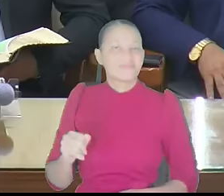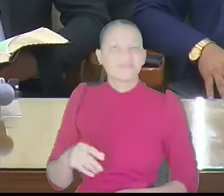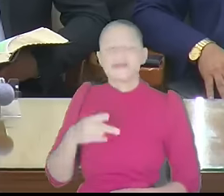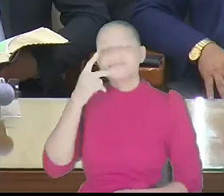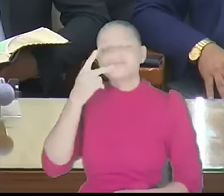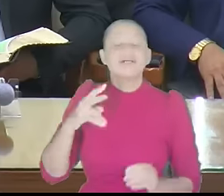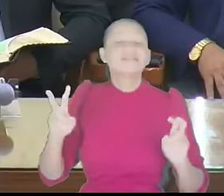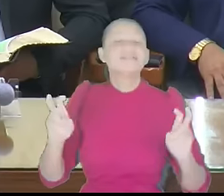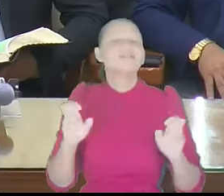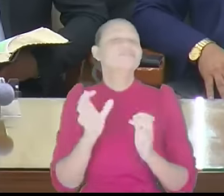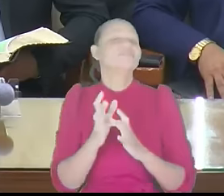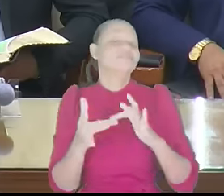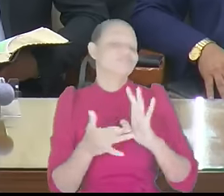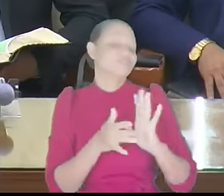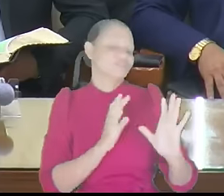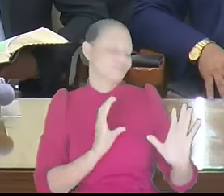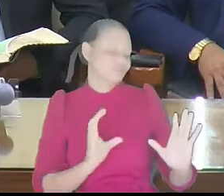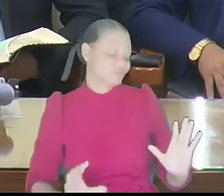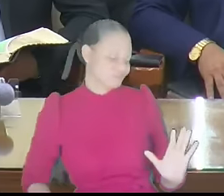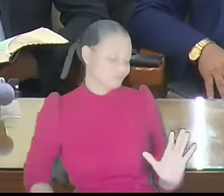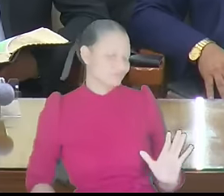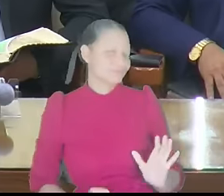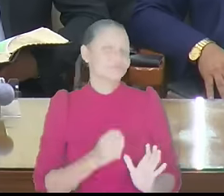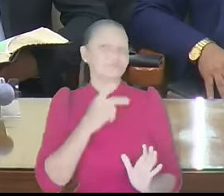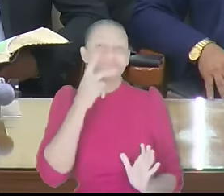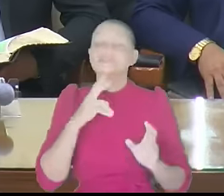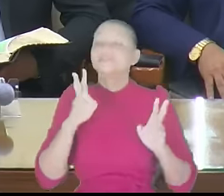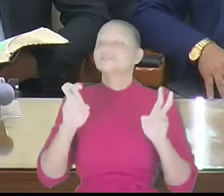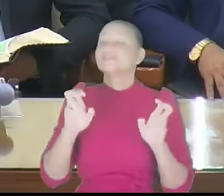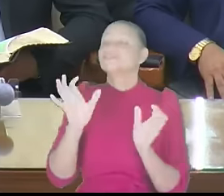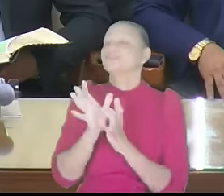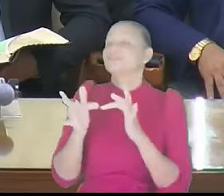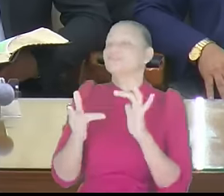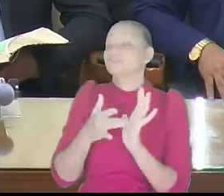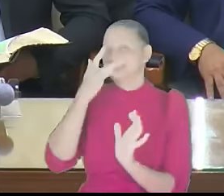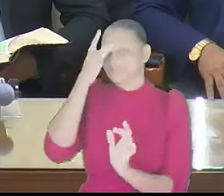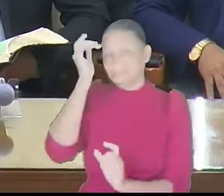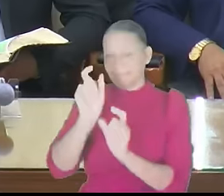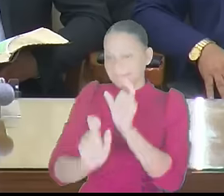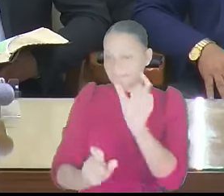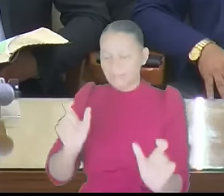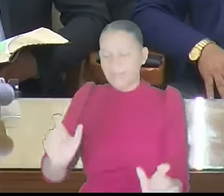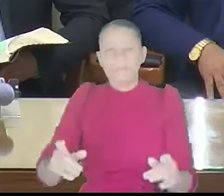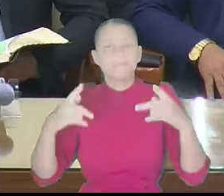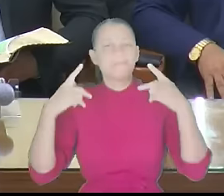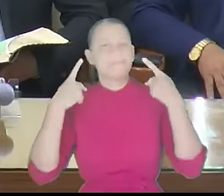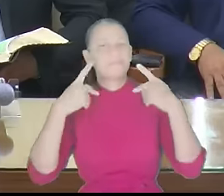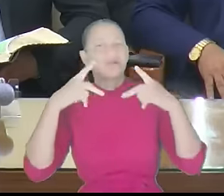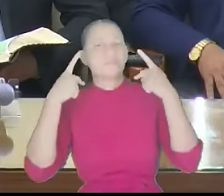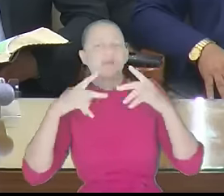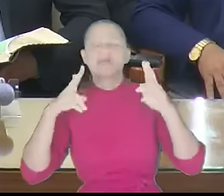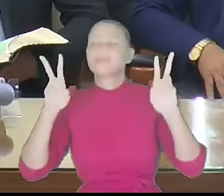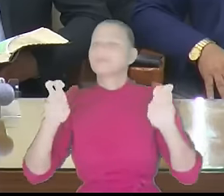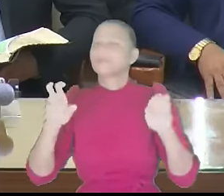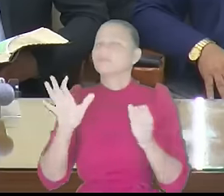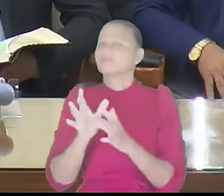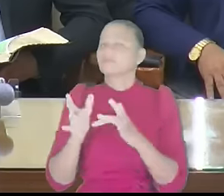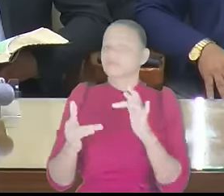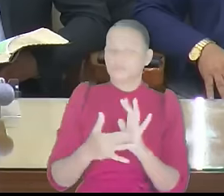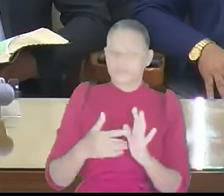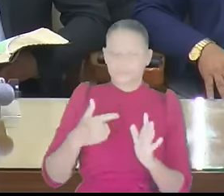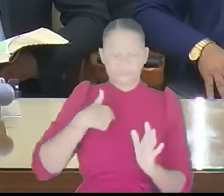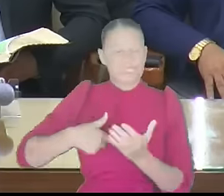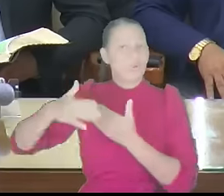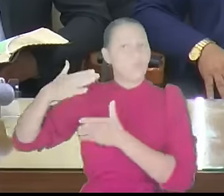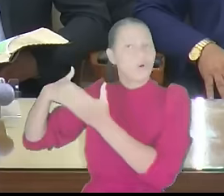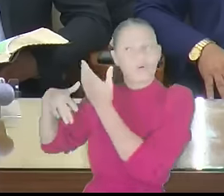Cristo. Falemos de Jesus para as pessoas. Preguemos sobre Jesus. Preguemos, quando eu aceitei